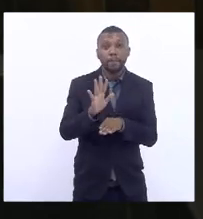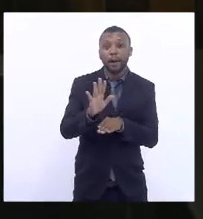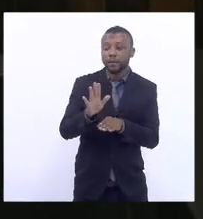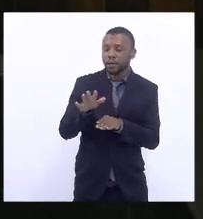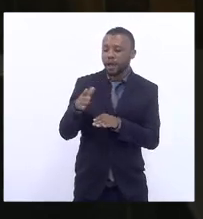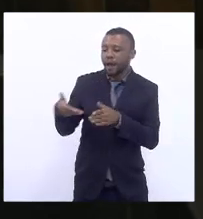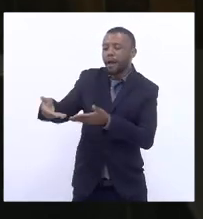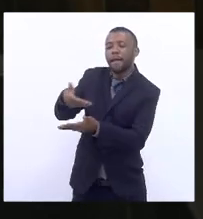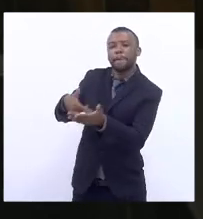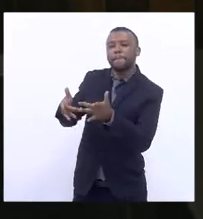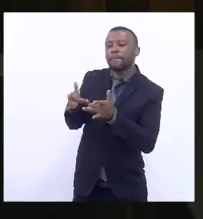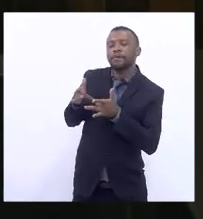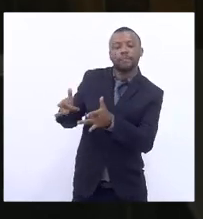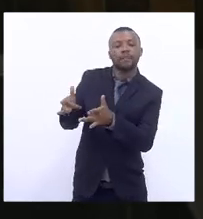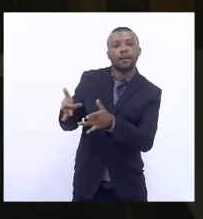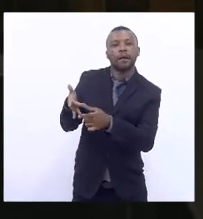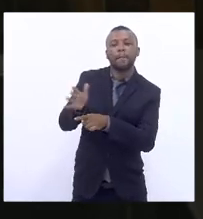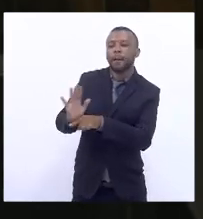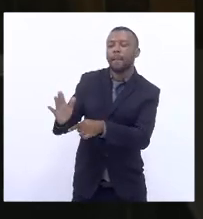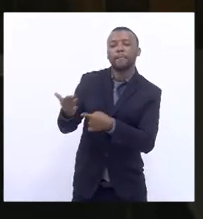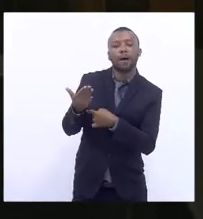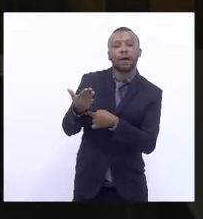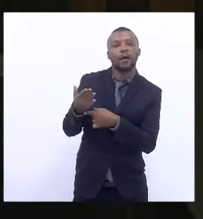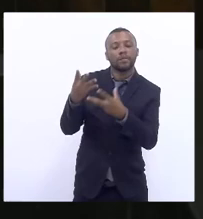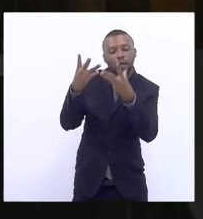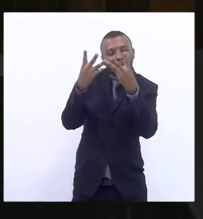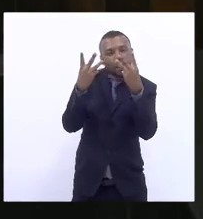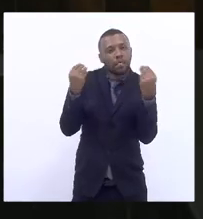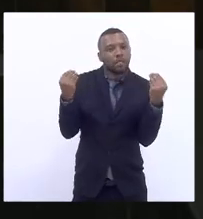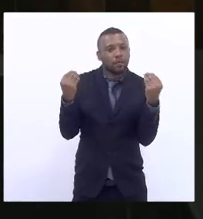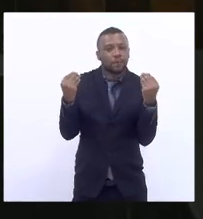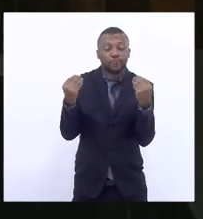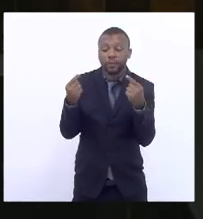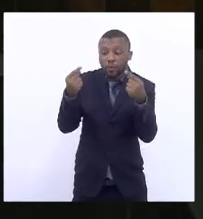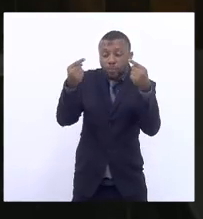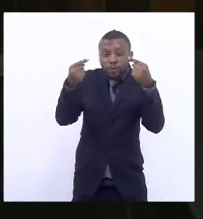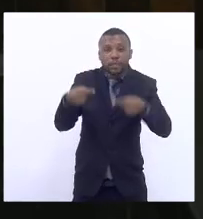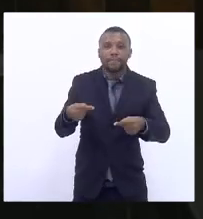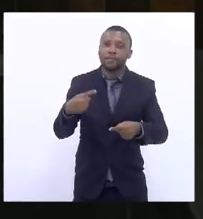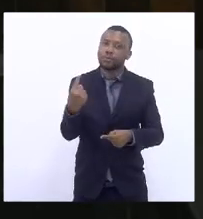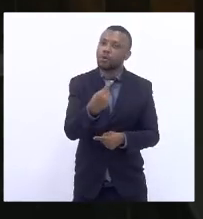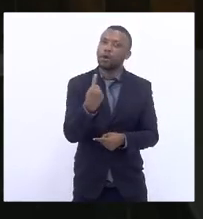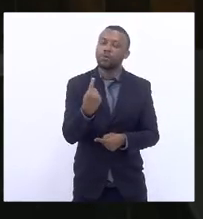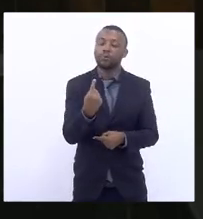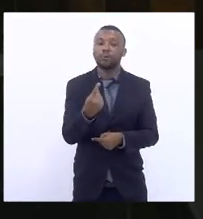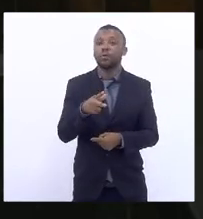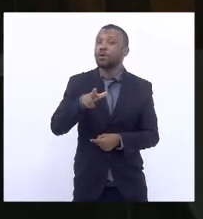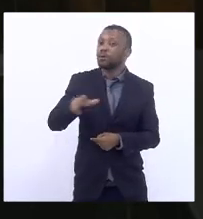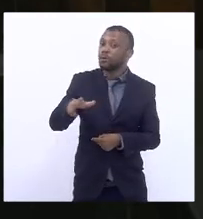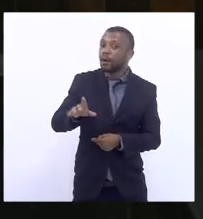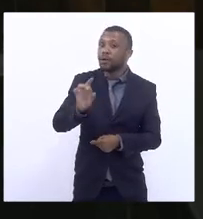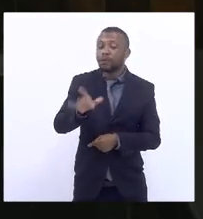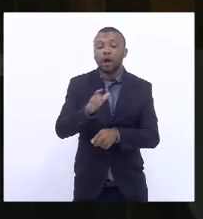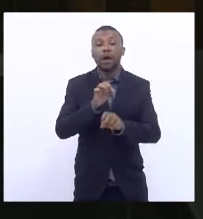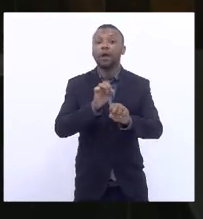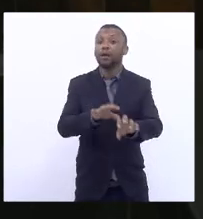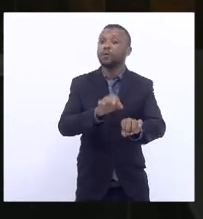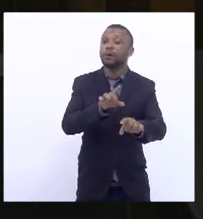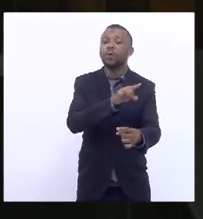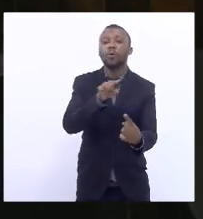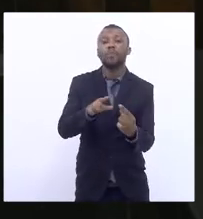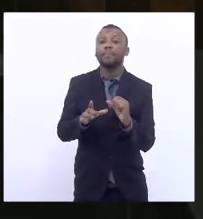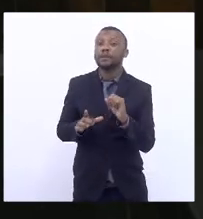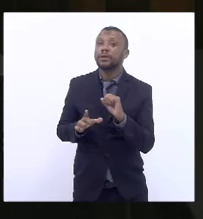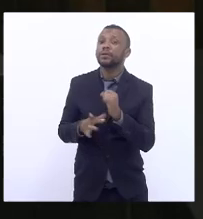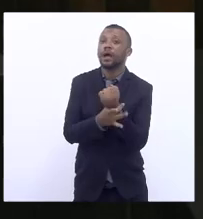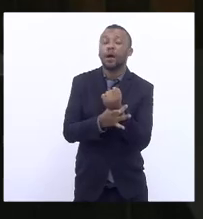foi muito esquecida. Então, outro desafio nosso é não apenas educar para garantir uma